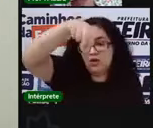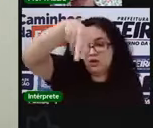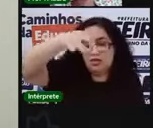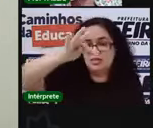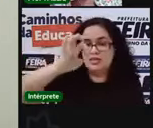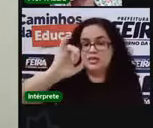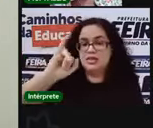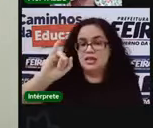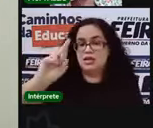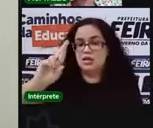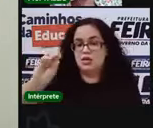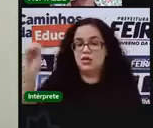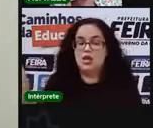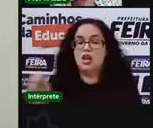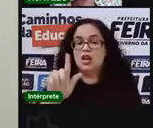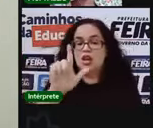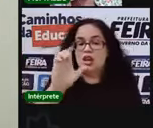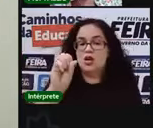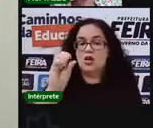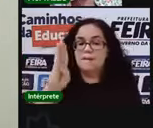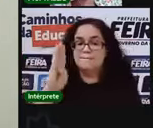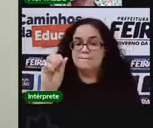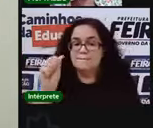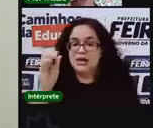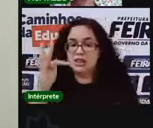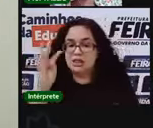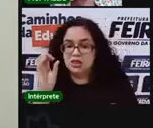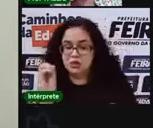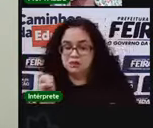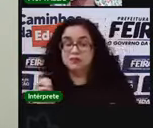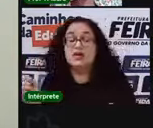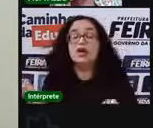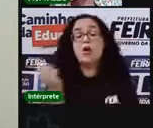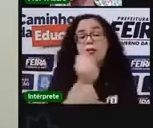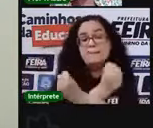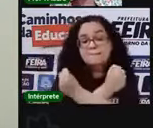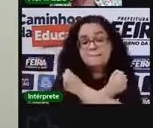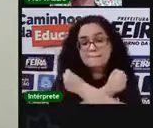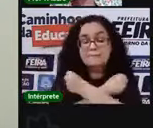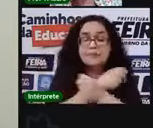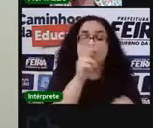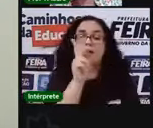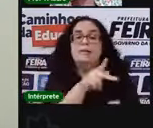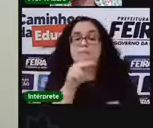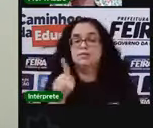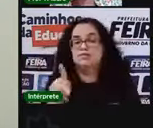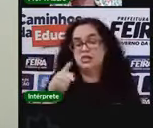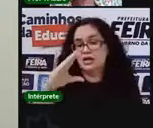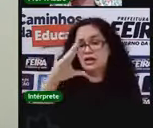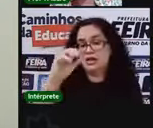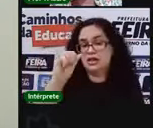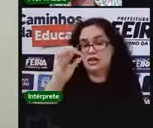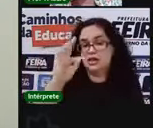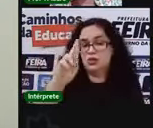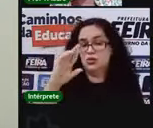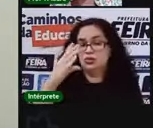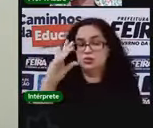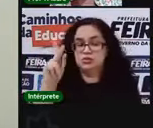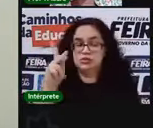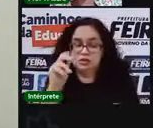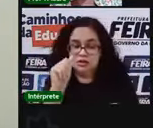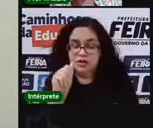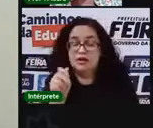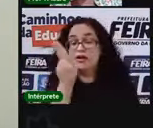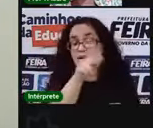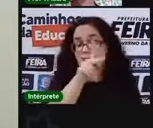outras, né, minha gente, que não dá para a gente falar todas agora. Mas aí um abraço nosso para a professora Catuxa lá do... E a professora Daniela lá